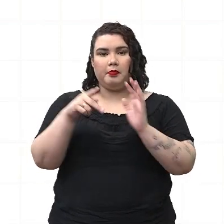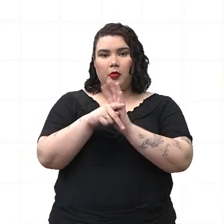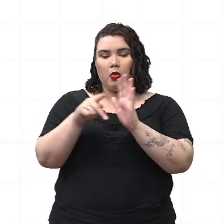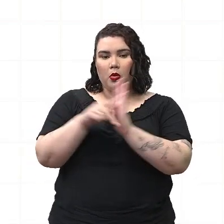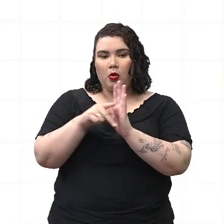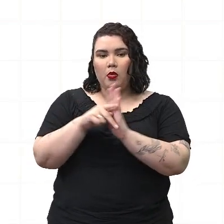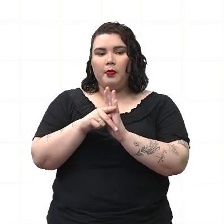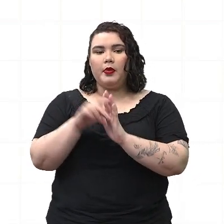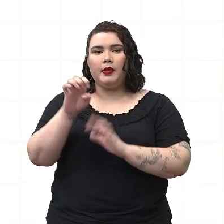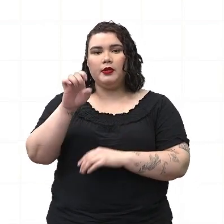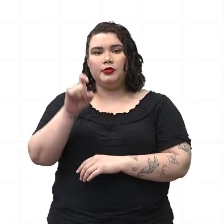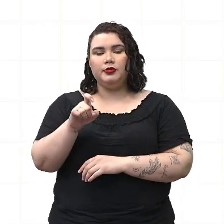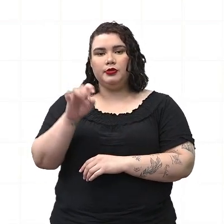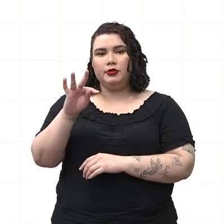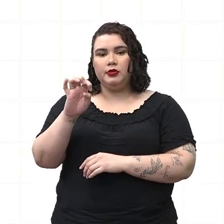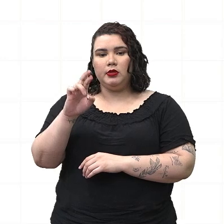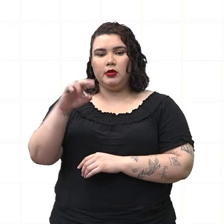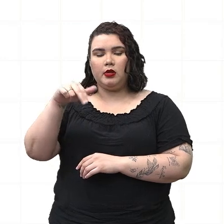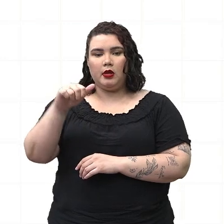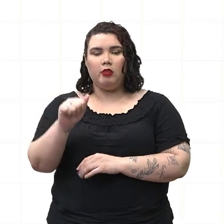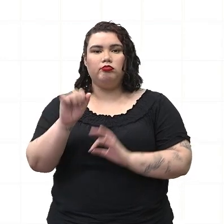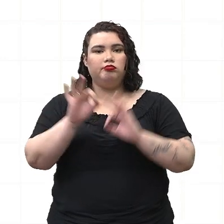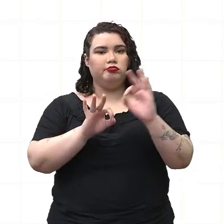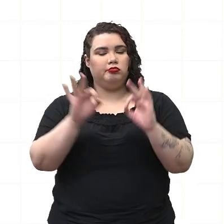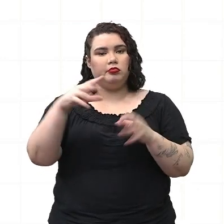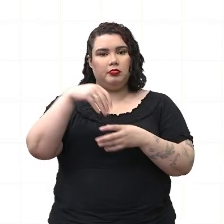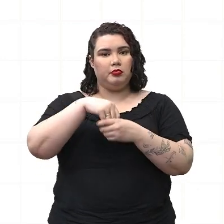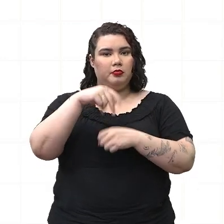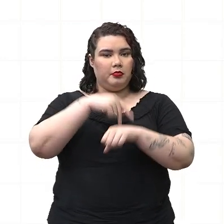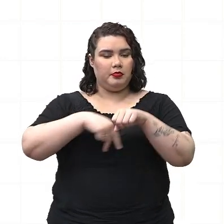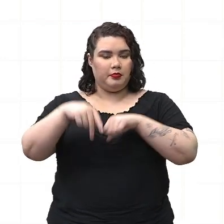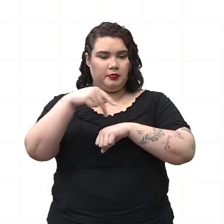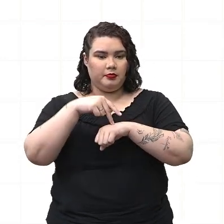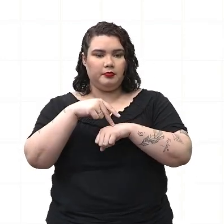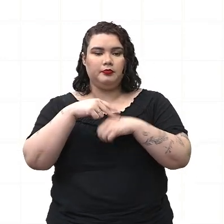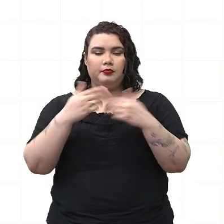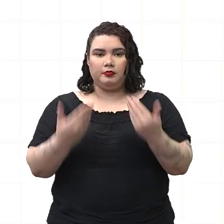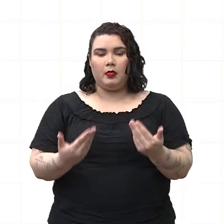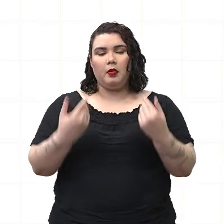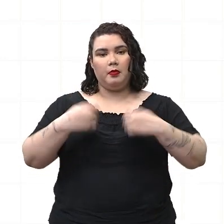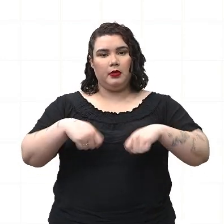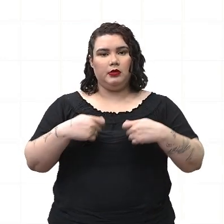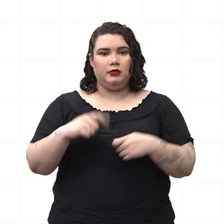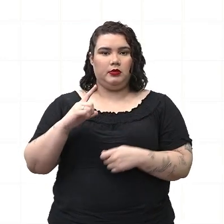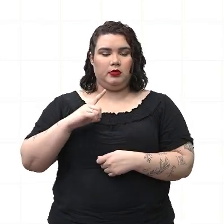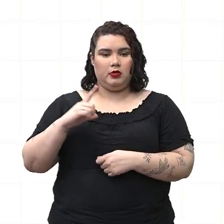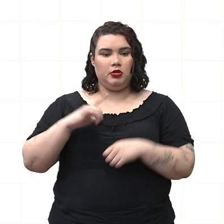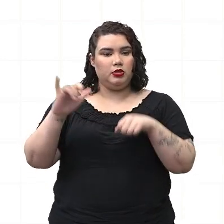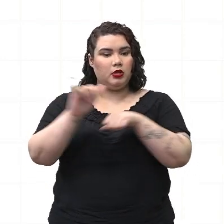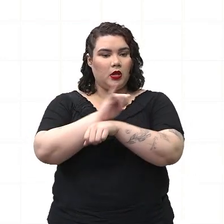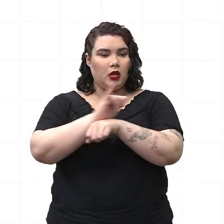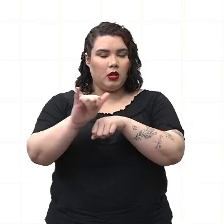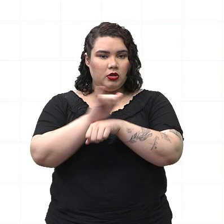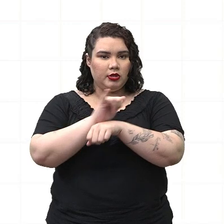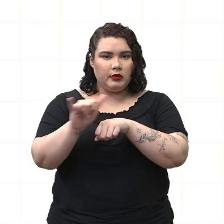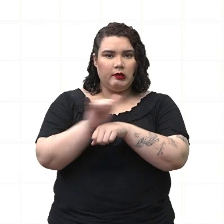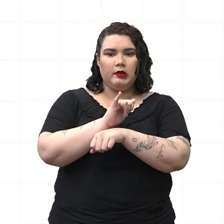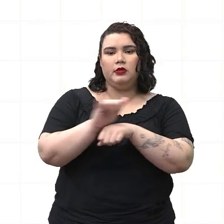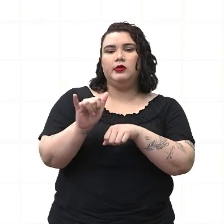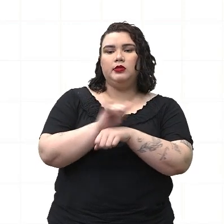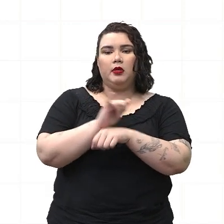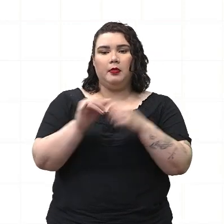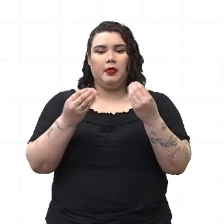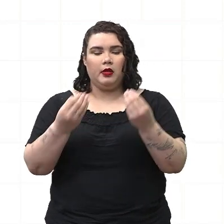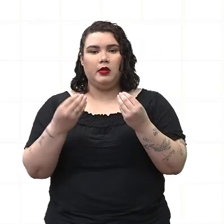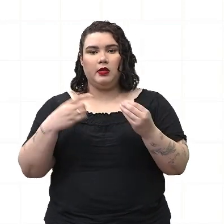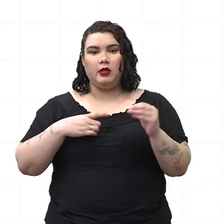ali organizada em um país, né? Então, um país ele tem que ter estratégias geopolíticas para poder